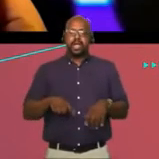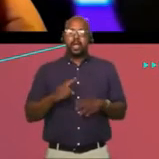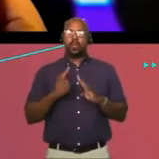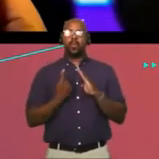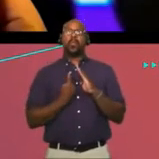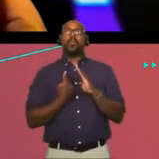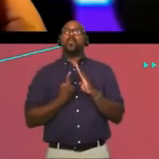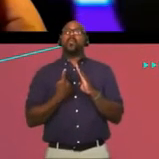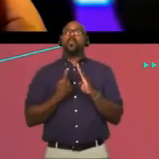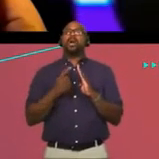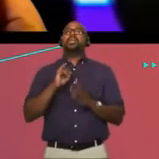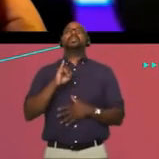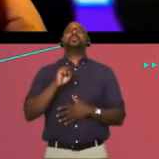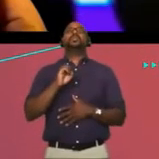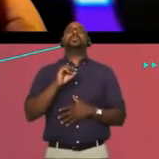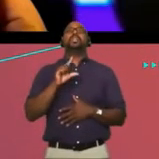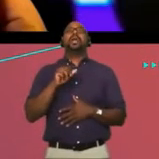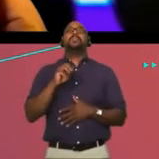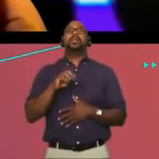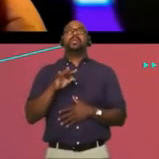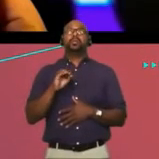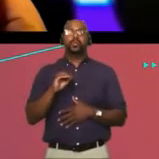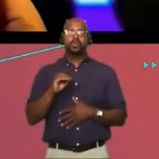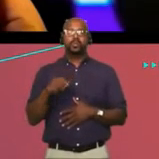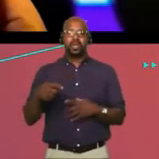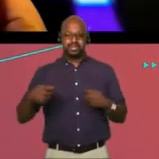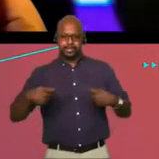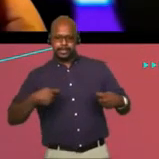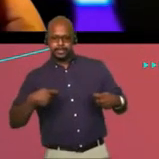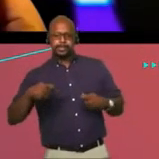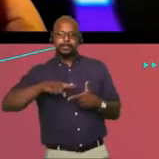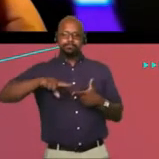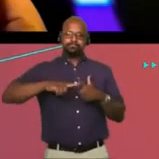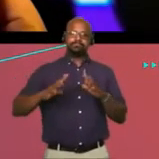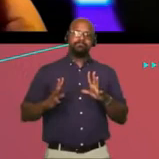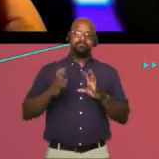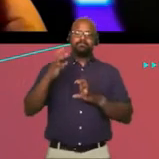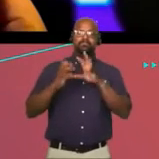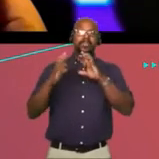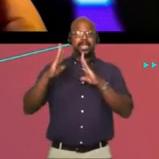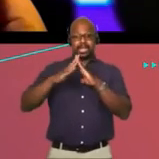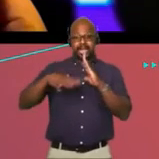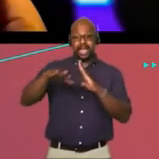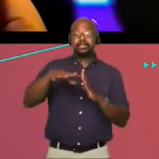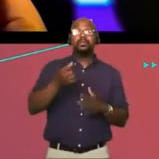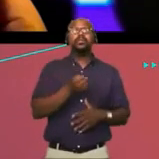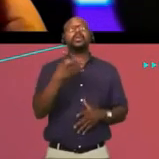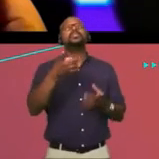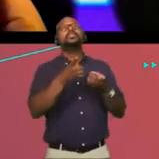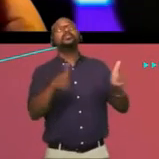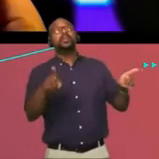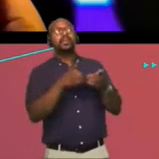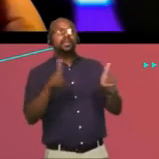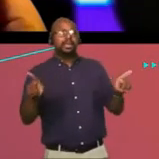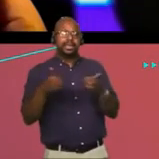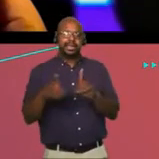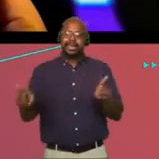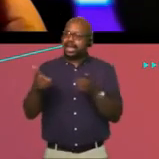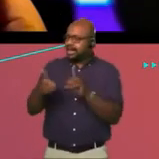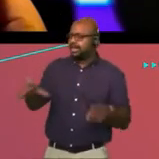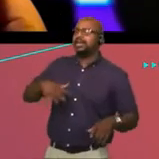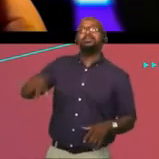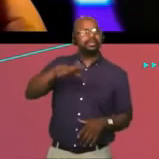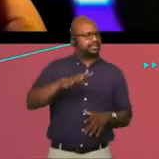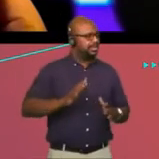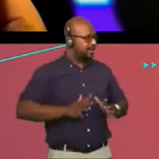a quantidade de tensões domésticas o acredito que pode ser pão de 1000 que vai ter de divórcio de separação vai ser uma coisa